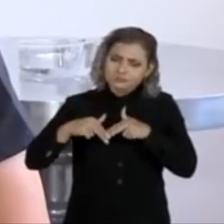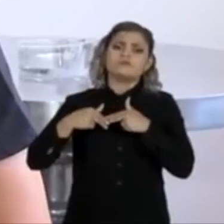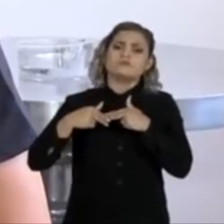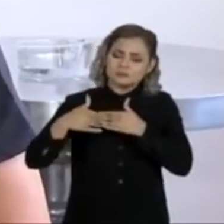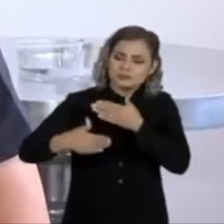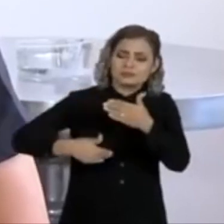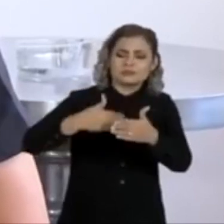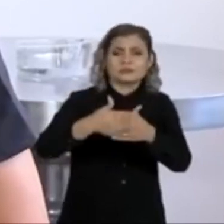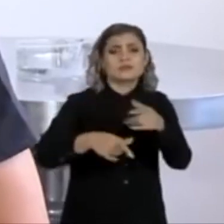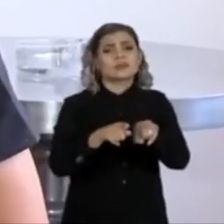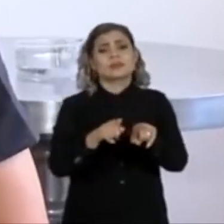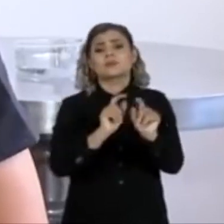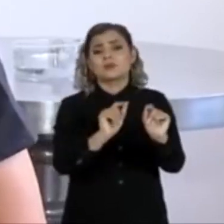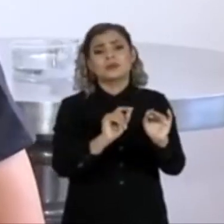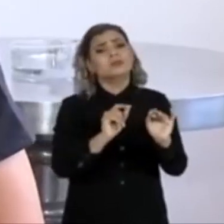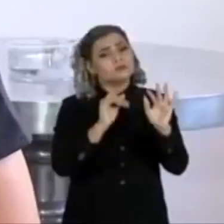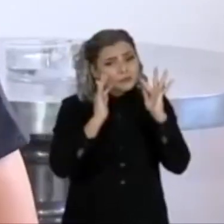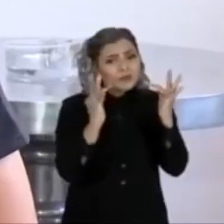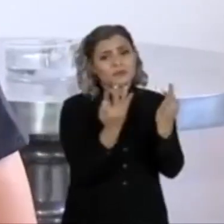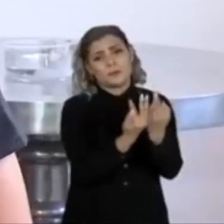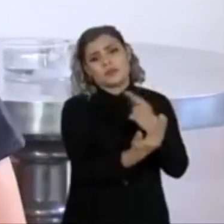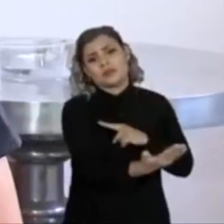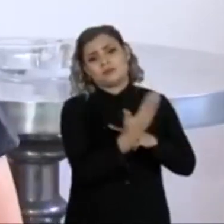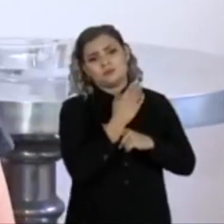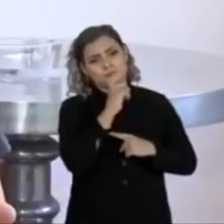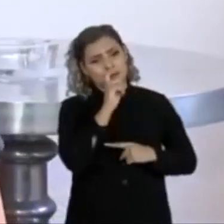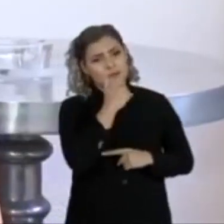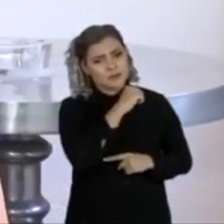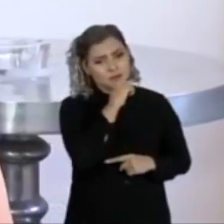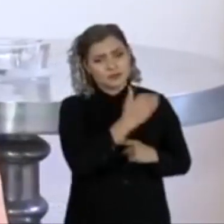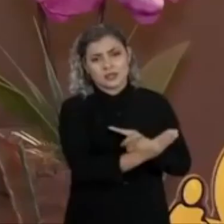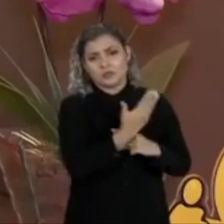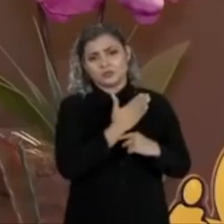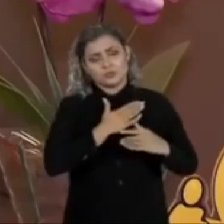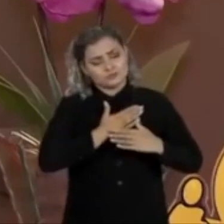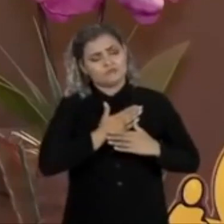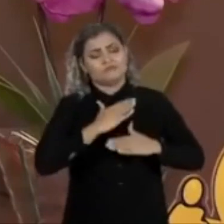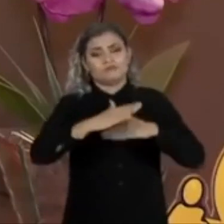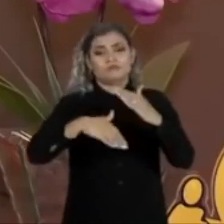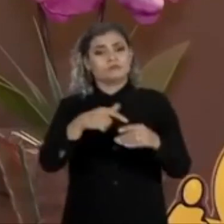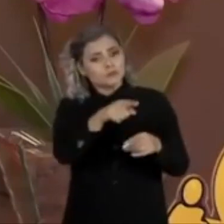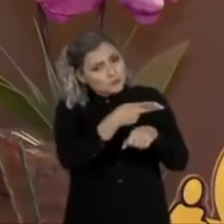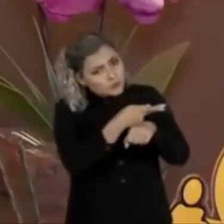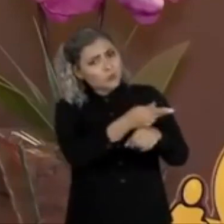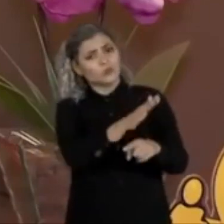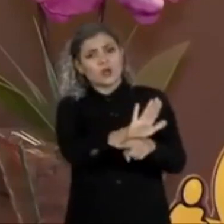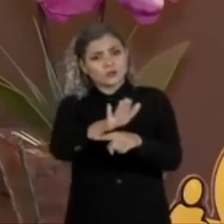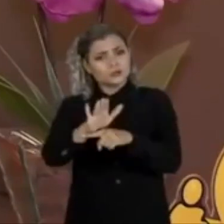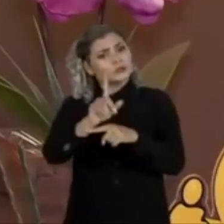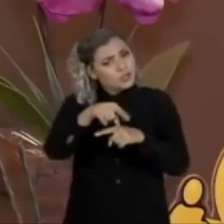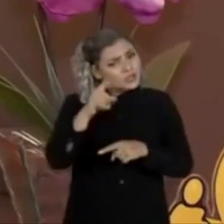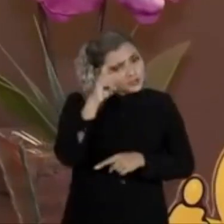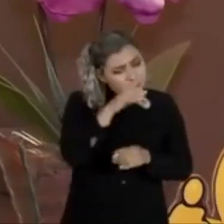e também não seria a mesma coisa sem a presença dos meus pais na minha família procurei ajudar por mais que seja